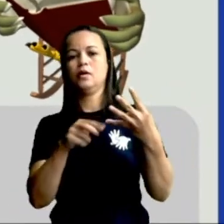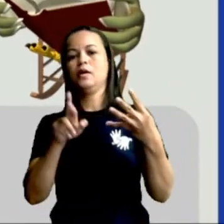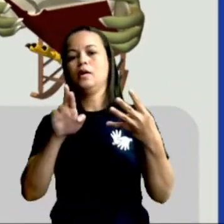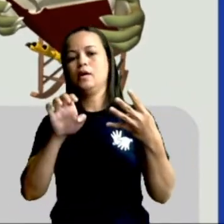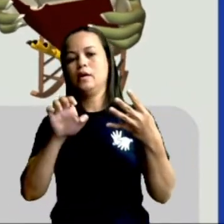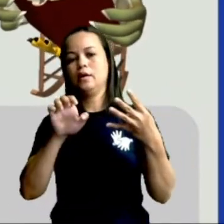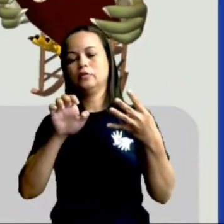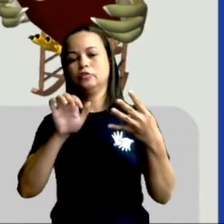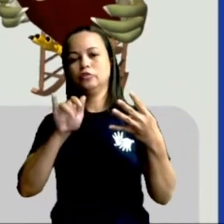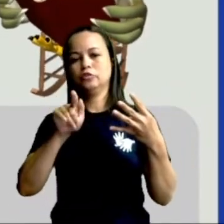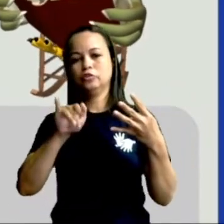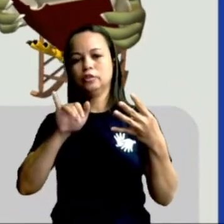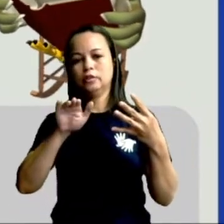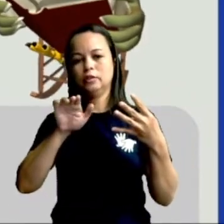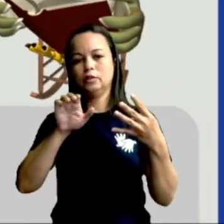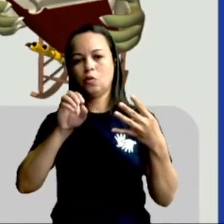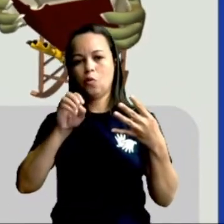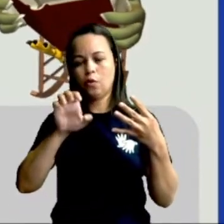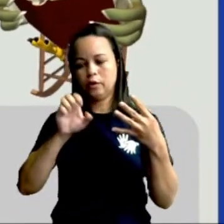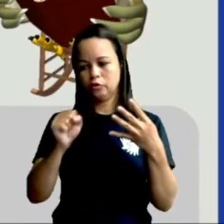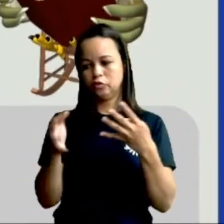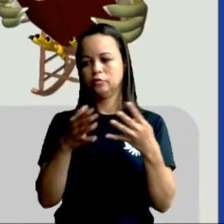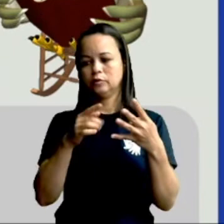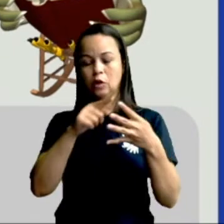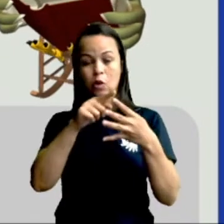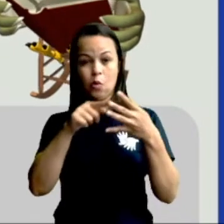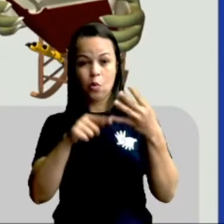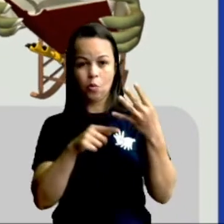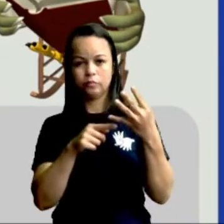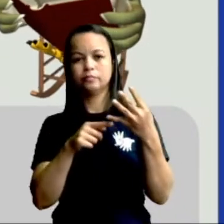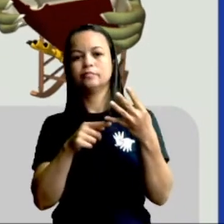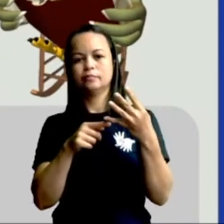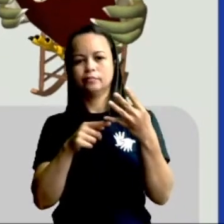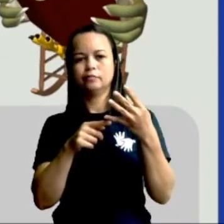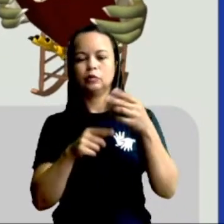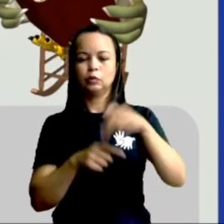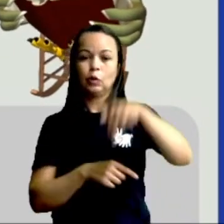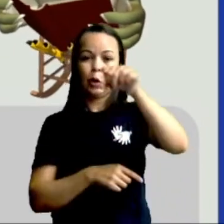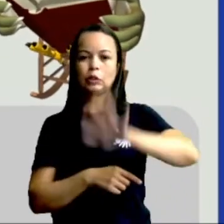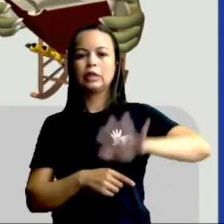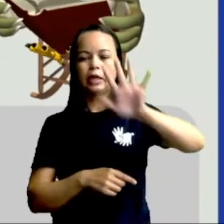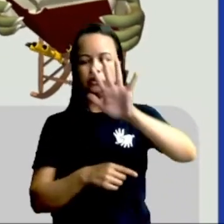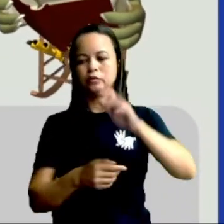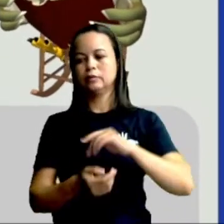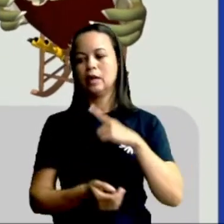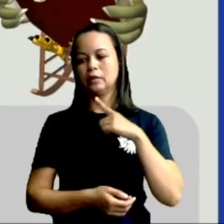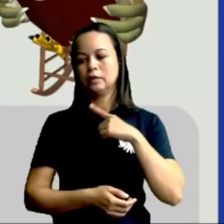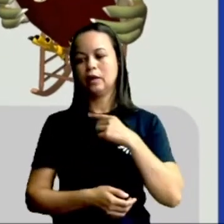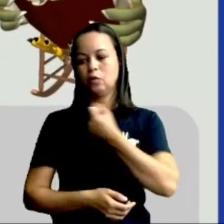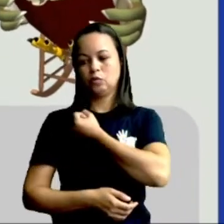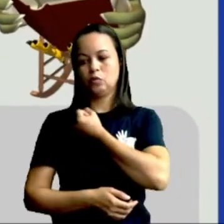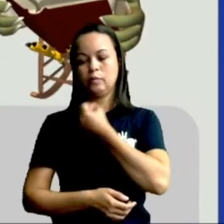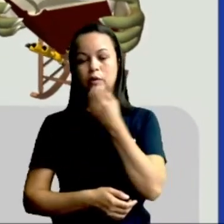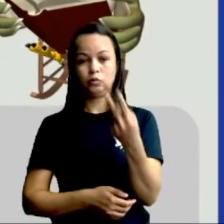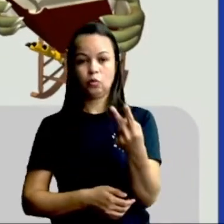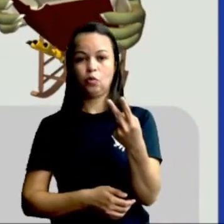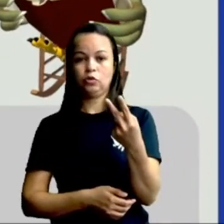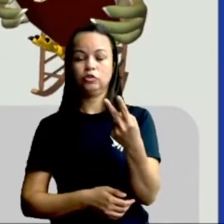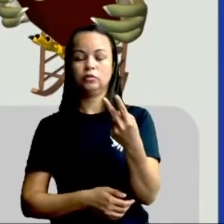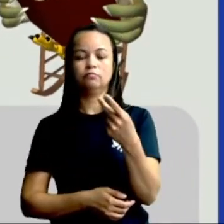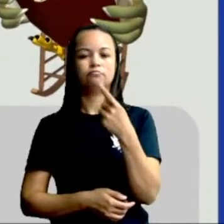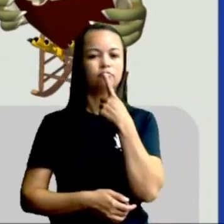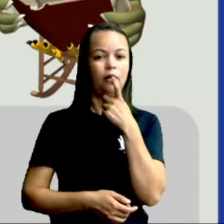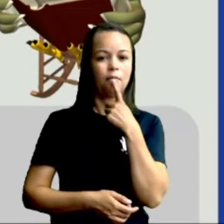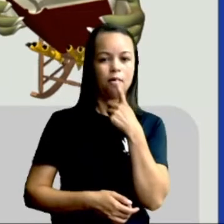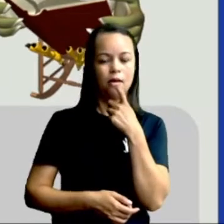tá vendo aqui o mapinha do Nordeste? É a pontinha do Brasil, tá vendo? Eu tenho número 2, que é esse